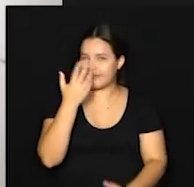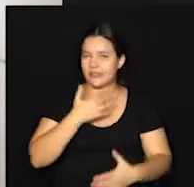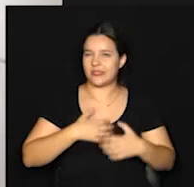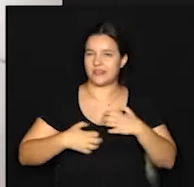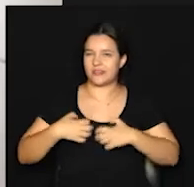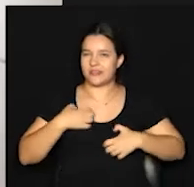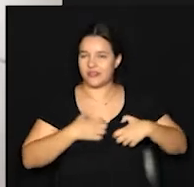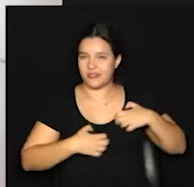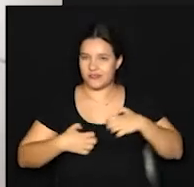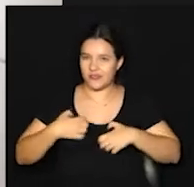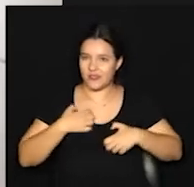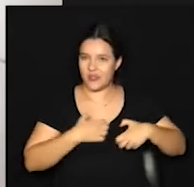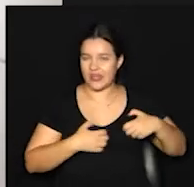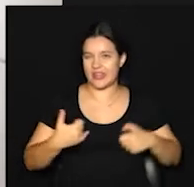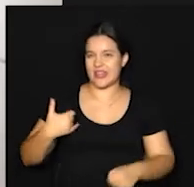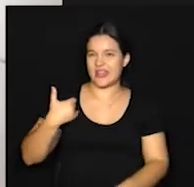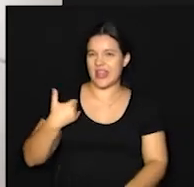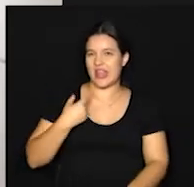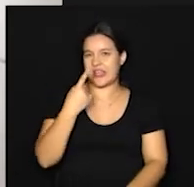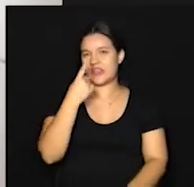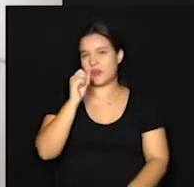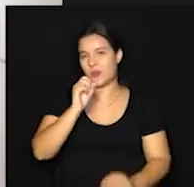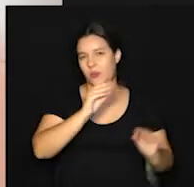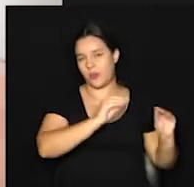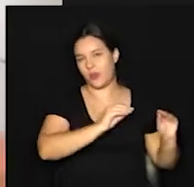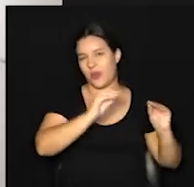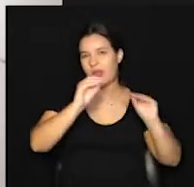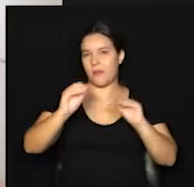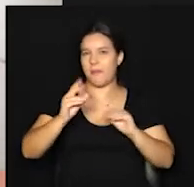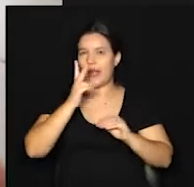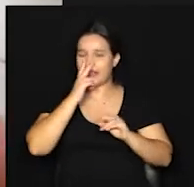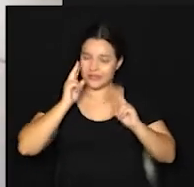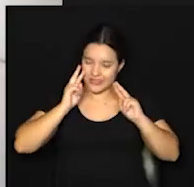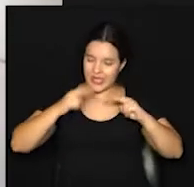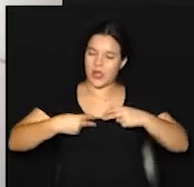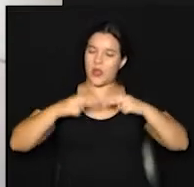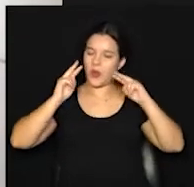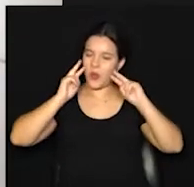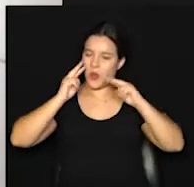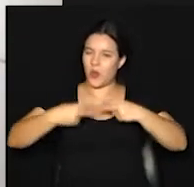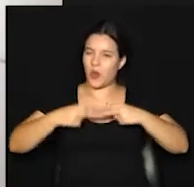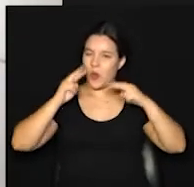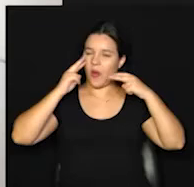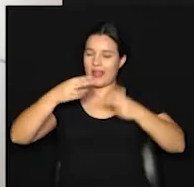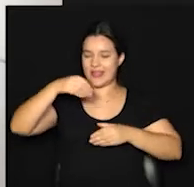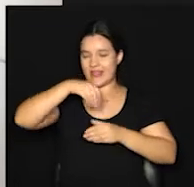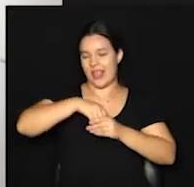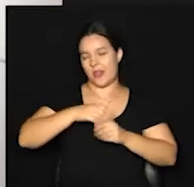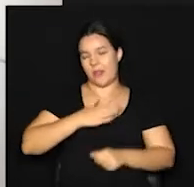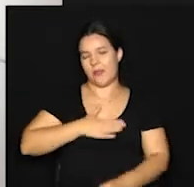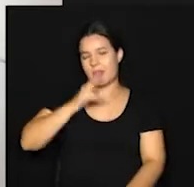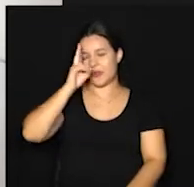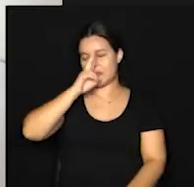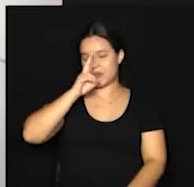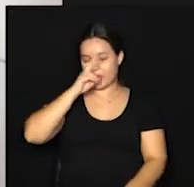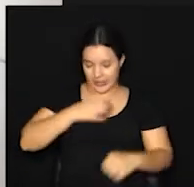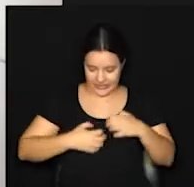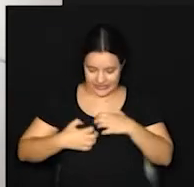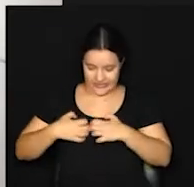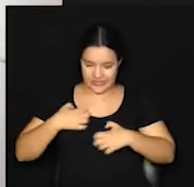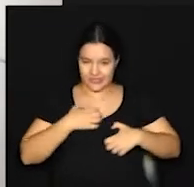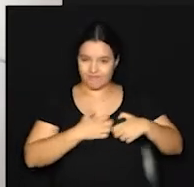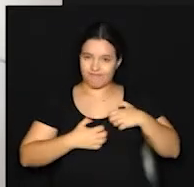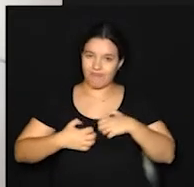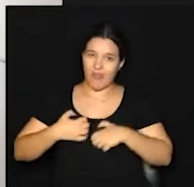aquela menina que saiu de casa com 18 anos. Eu fui reencontrando várias pessoas, várias partes de mim,